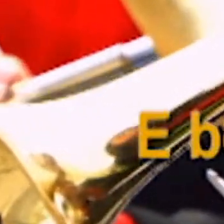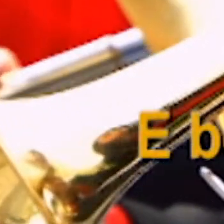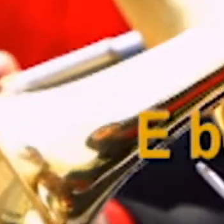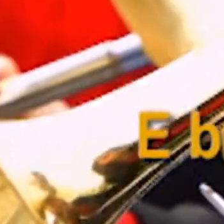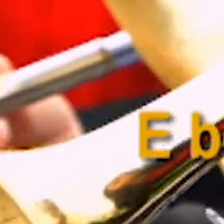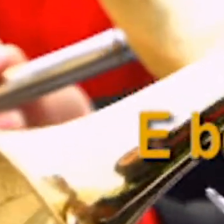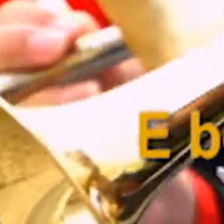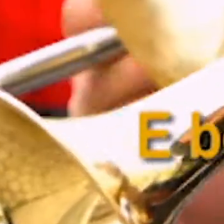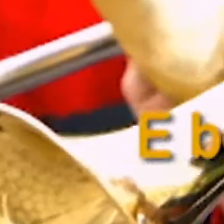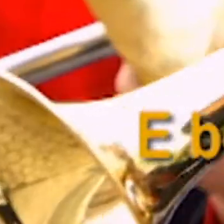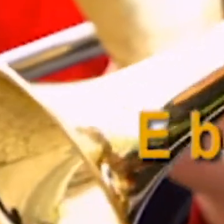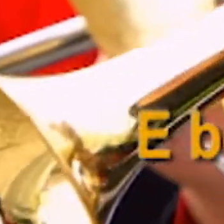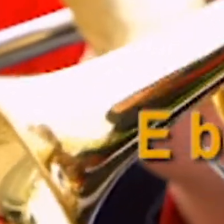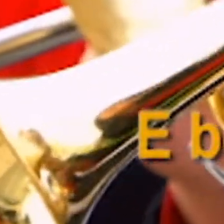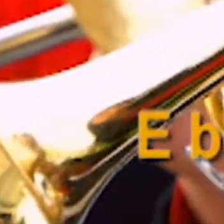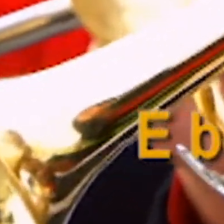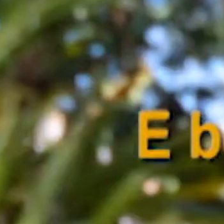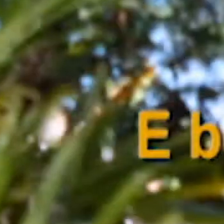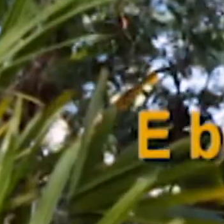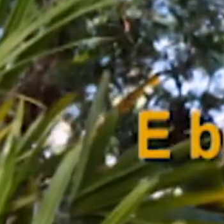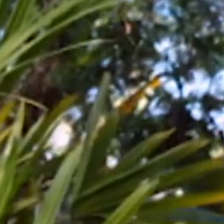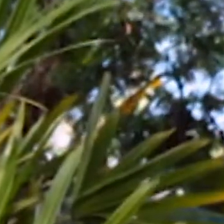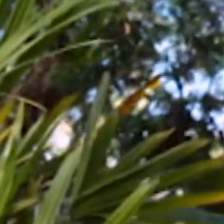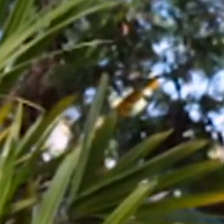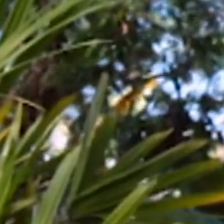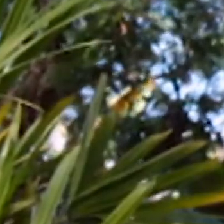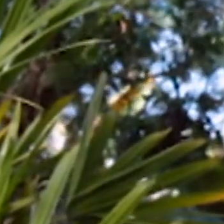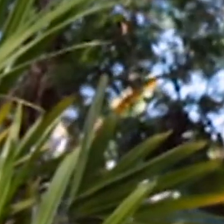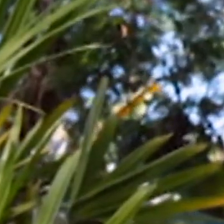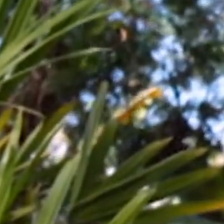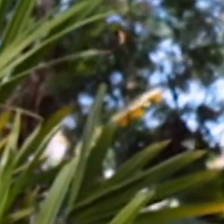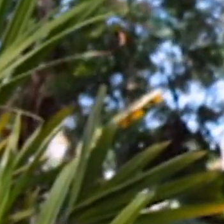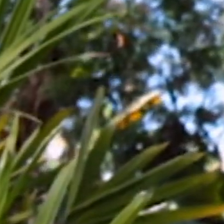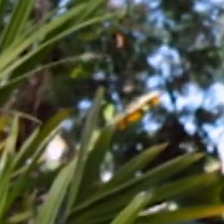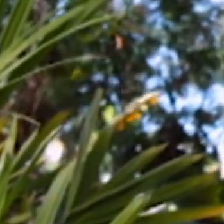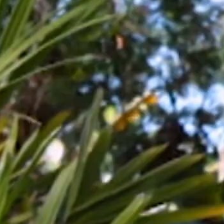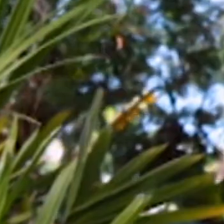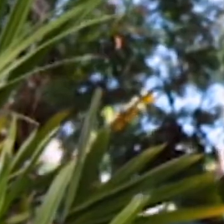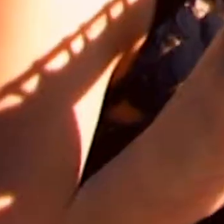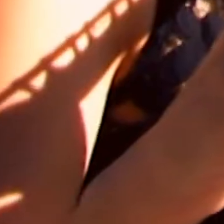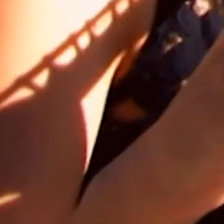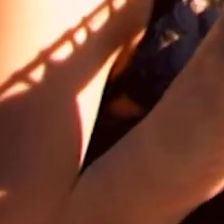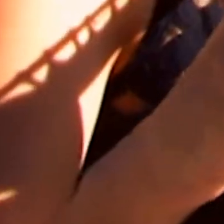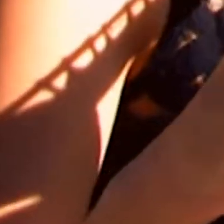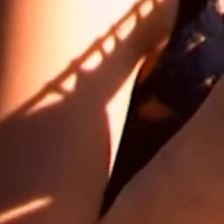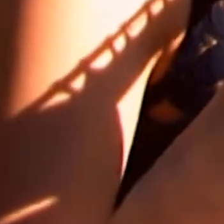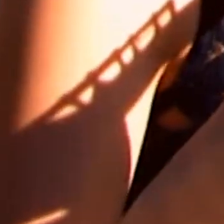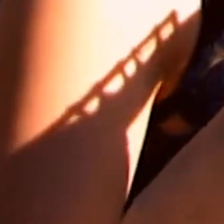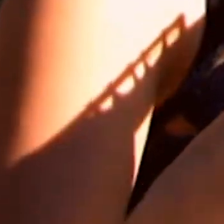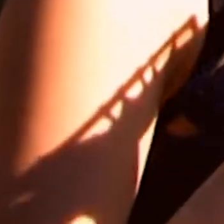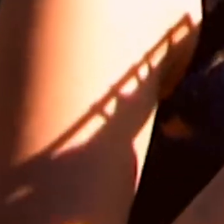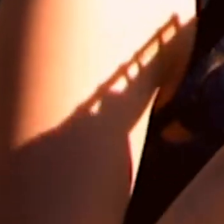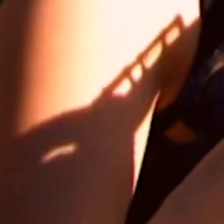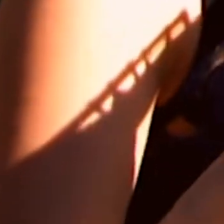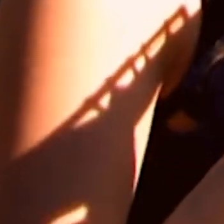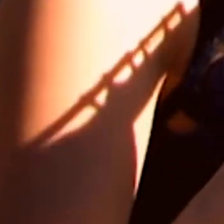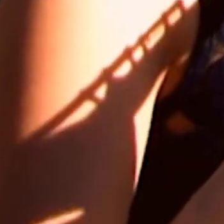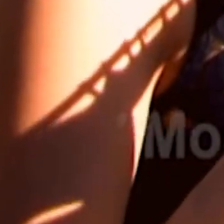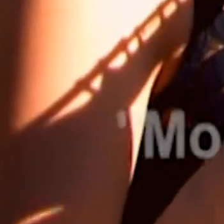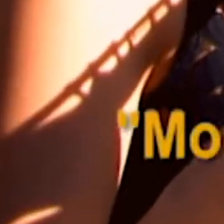E vencendo o futuro, não dista novamente será. Meu Deus